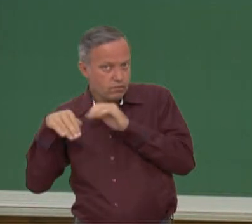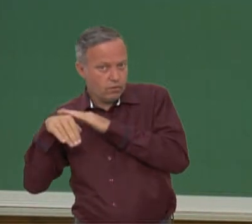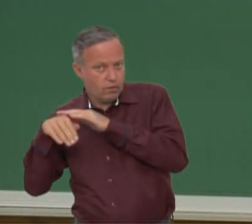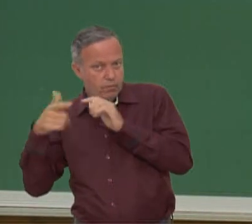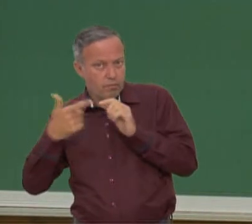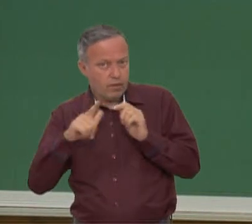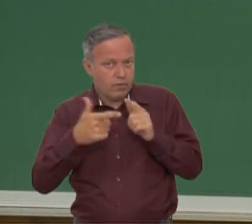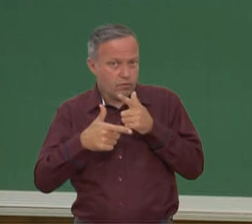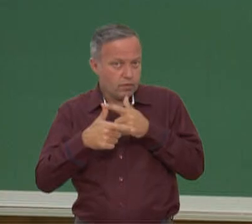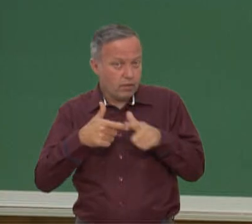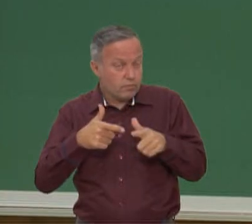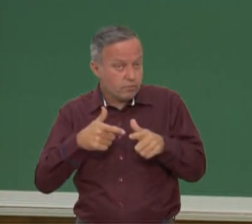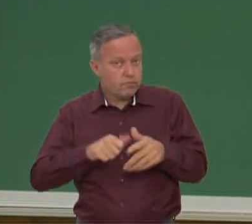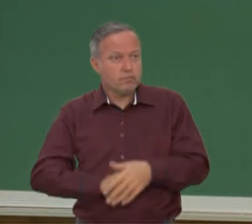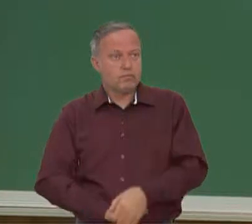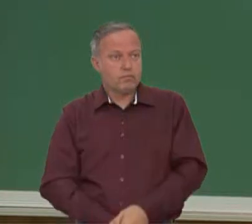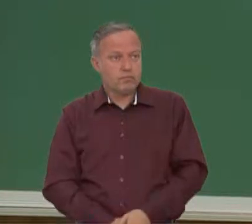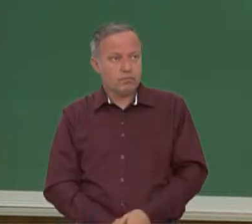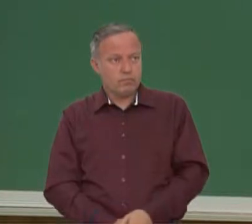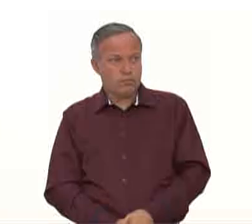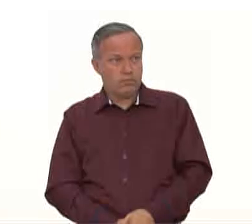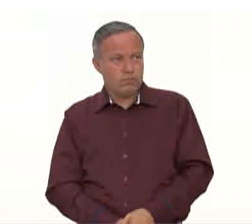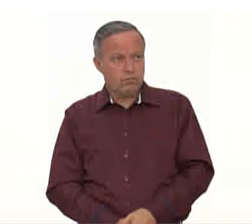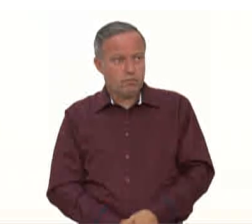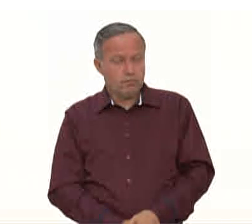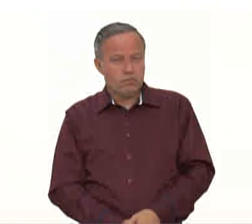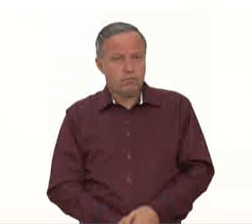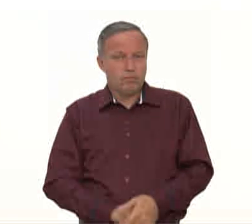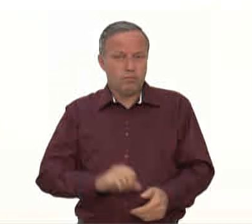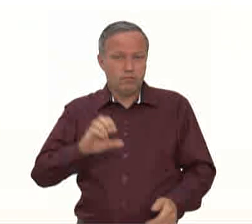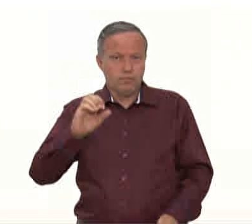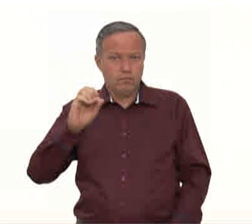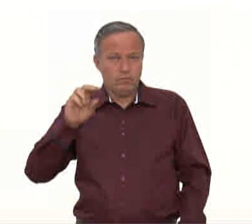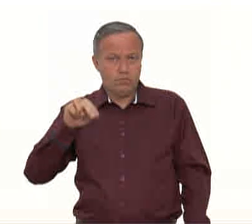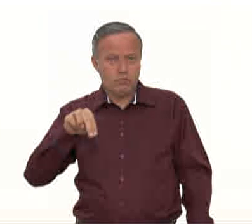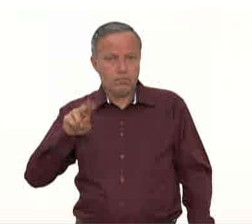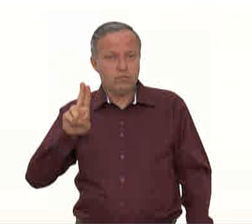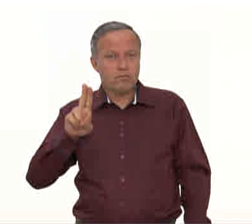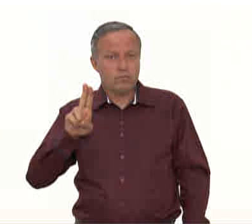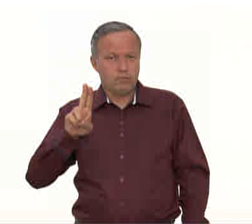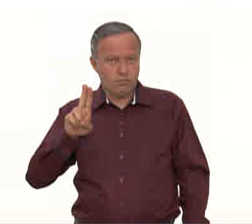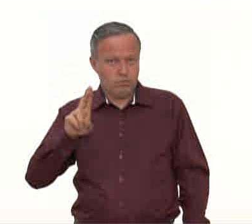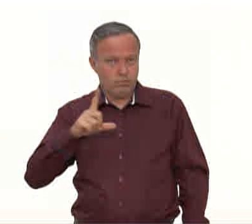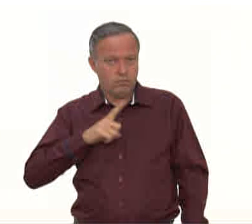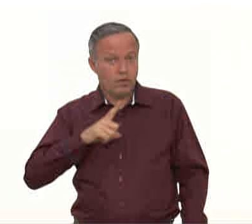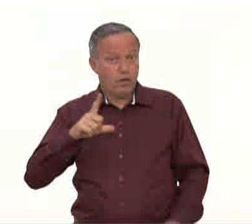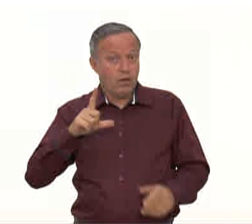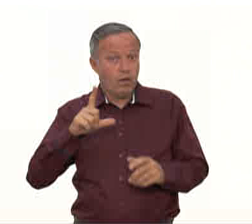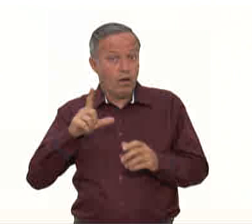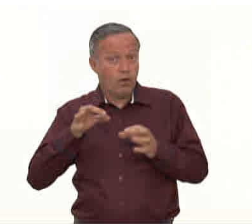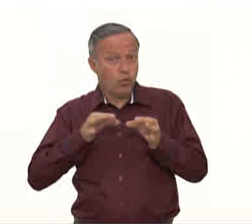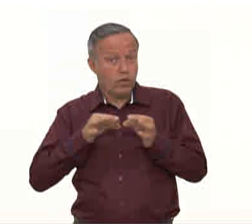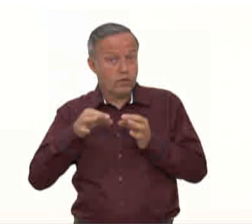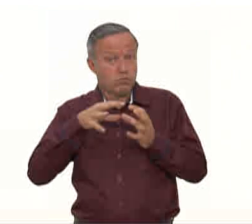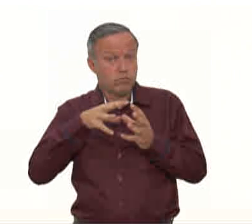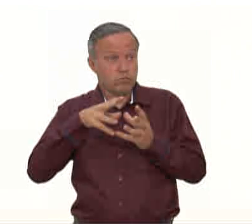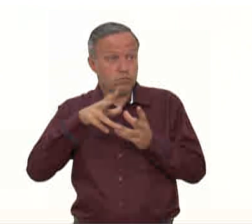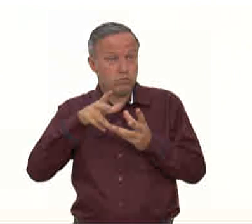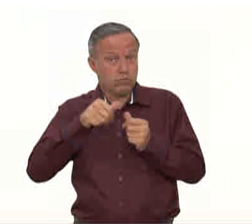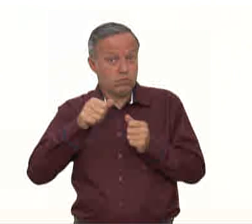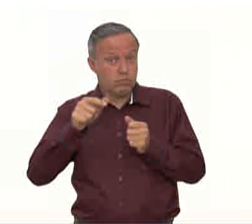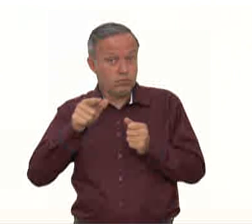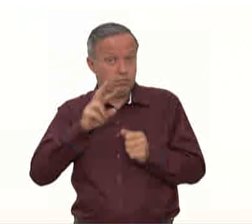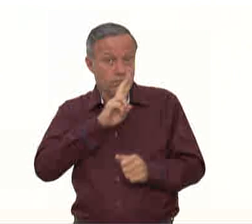regular esses conflitos, certo? Então, a ONU é uma organização das Nações Unidas, tem lá como seu